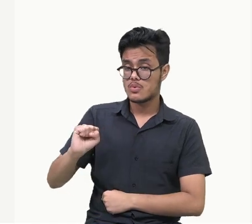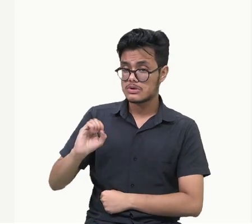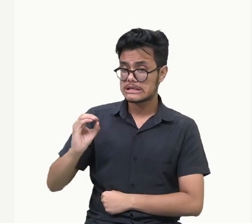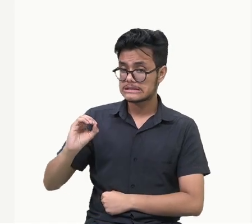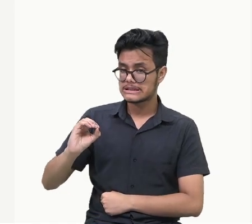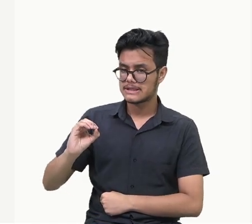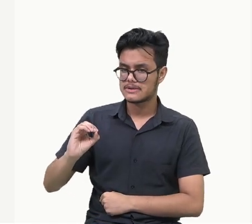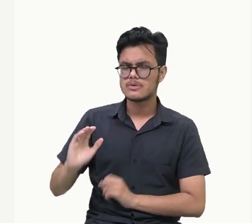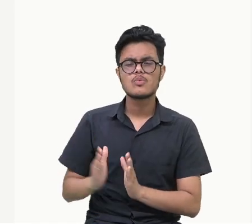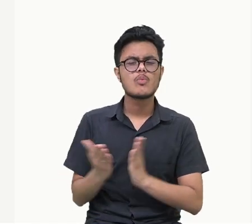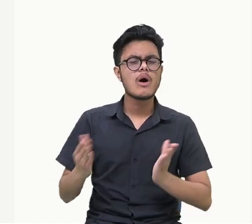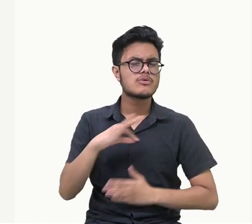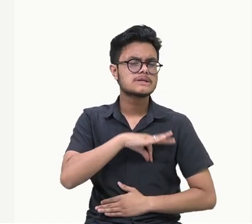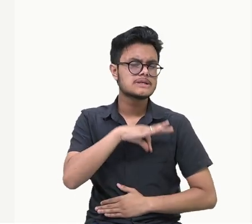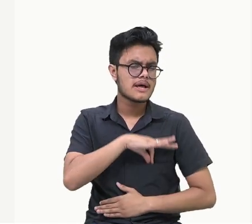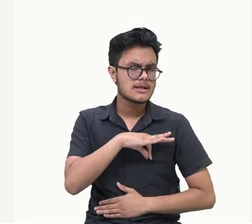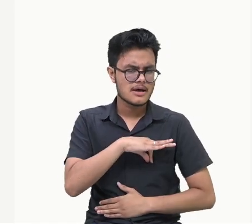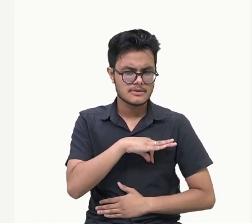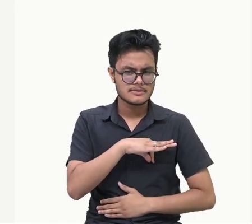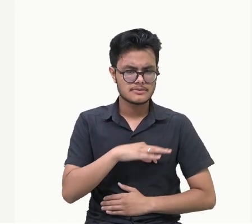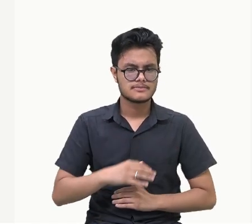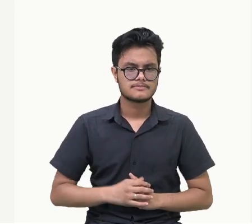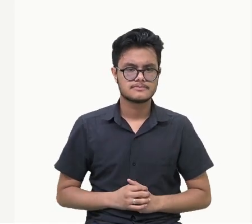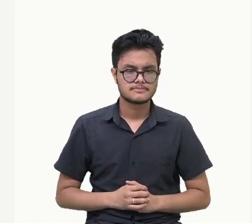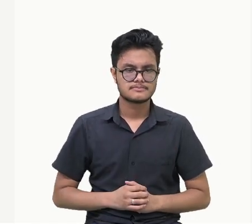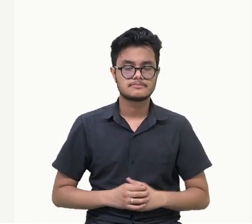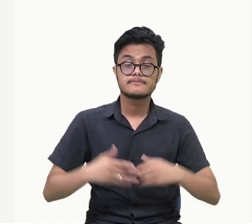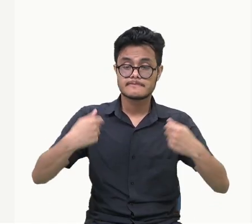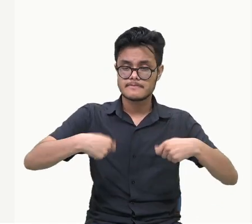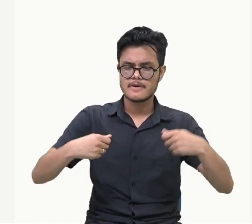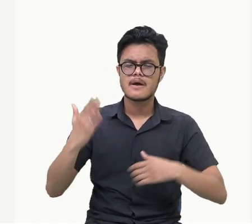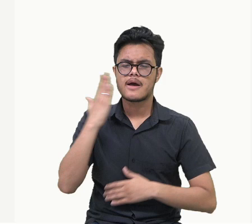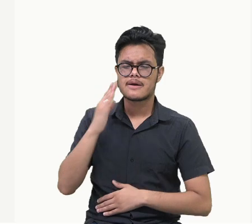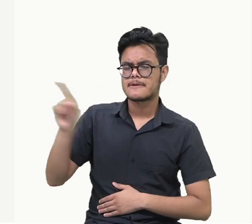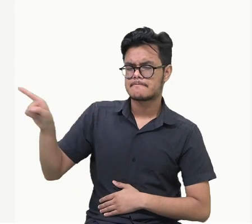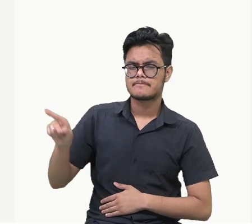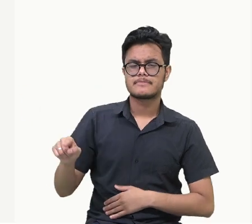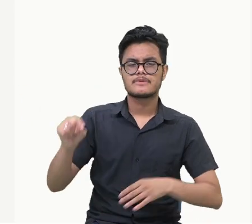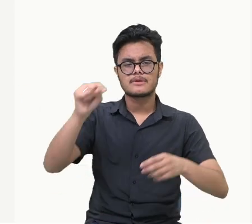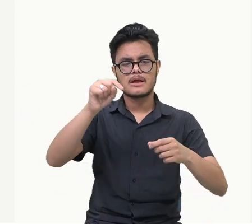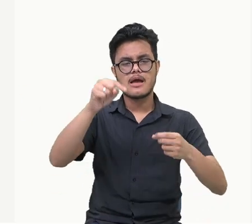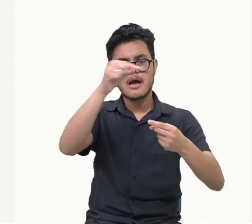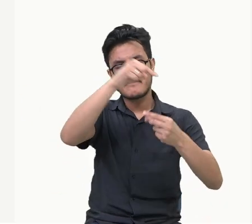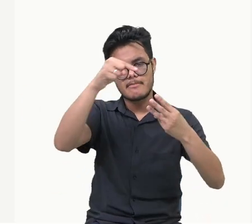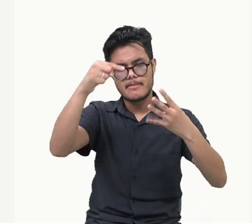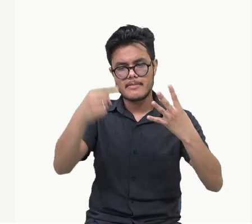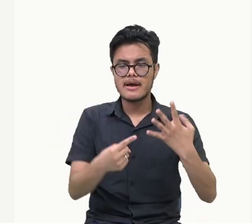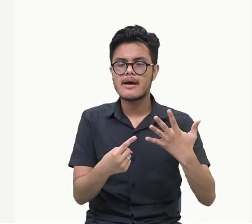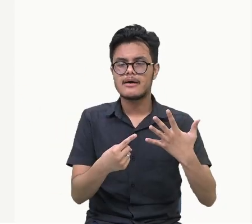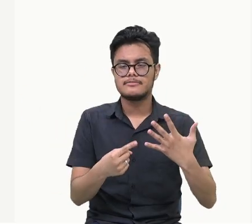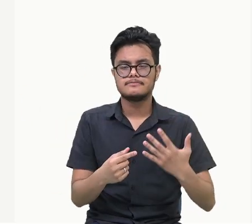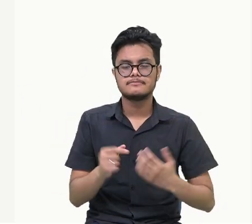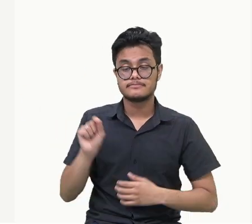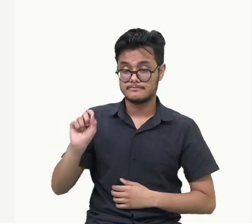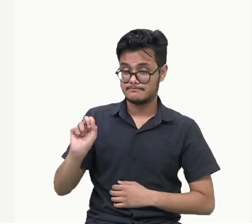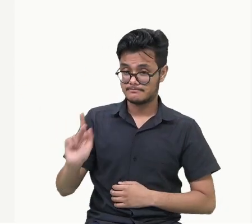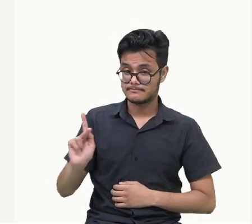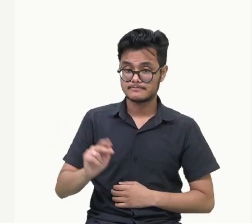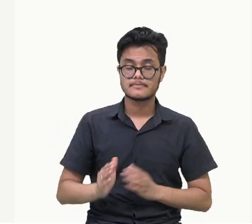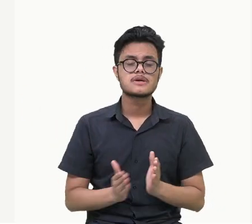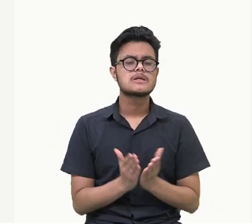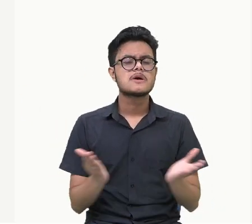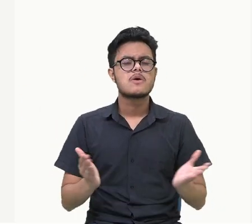deverá receber, né? Então, a gente tem que chegar num desses 5 valores aqui, ok? Bom, como é que a gente